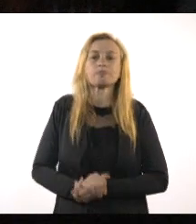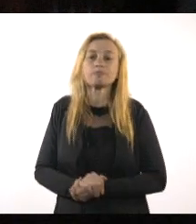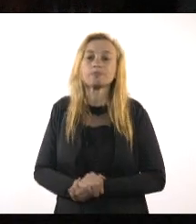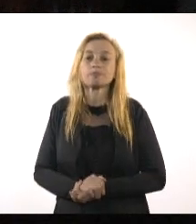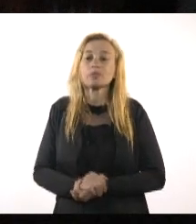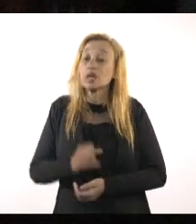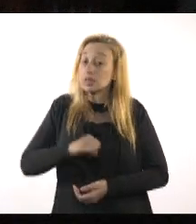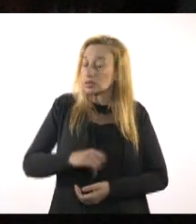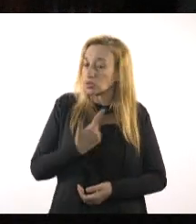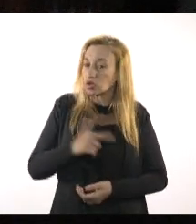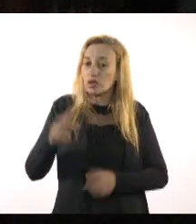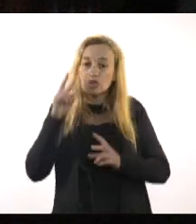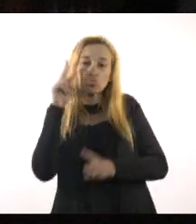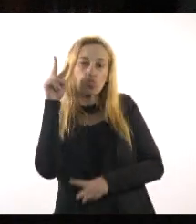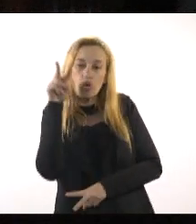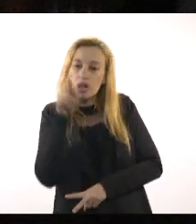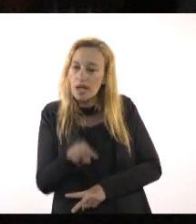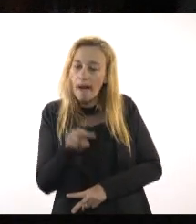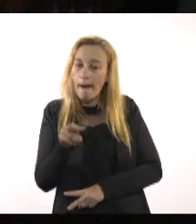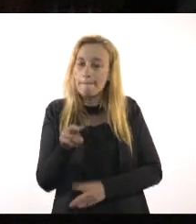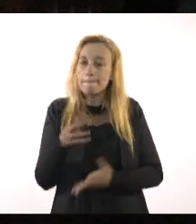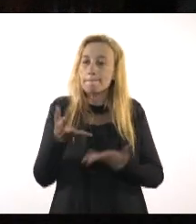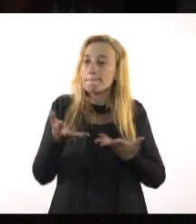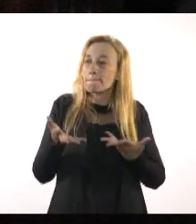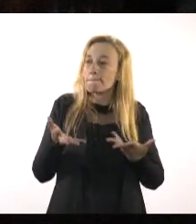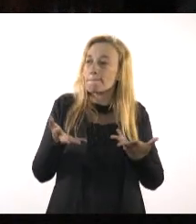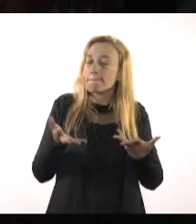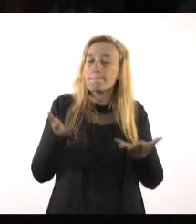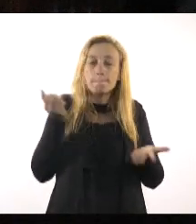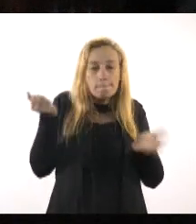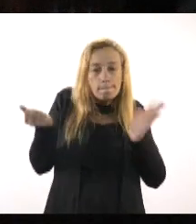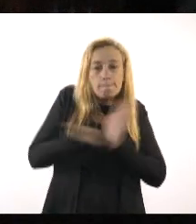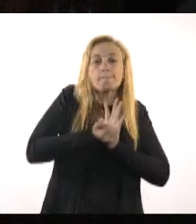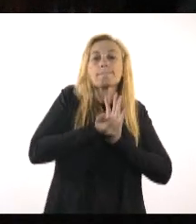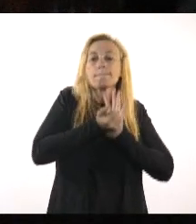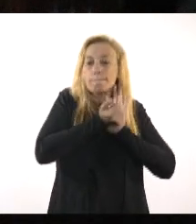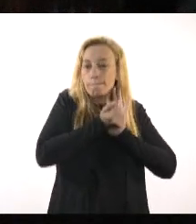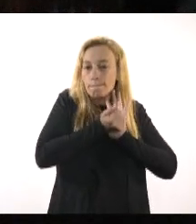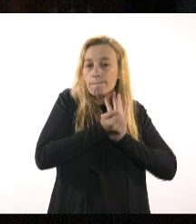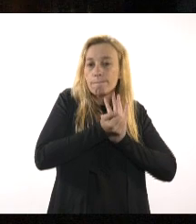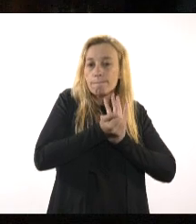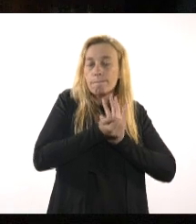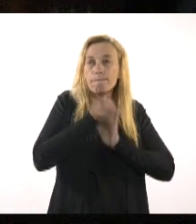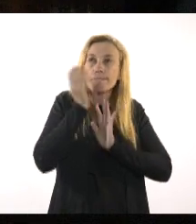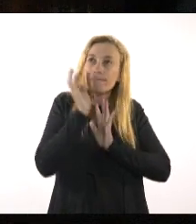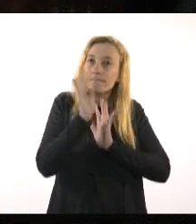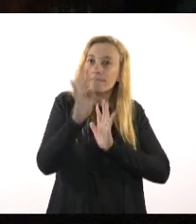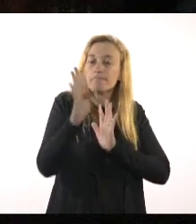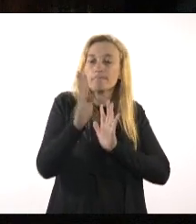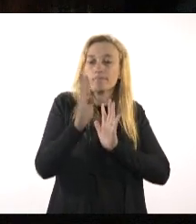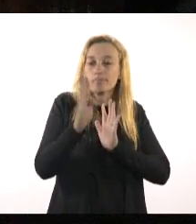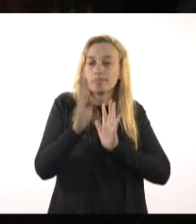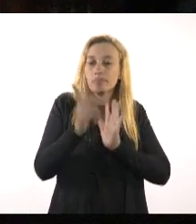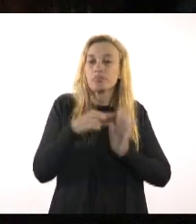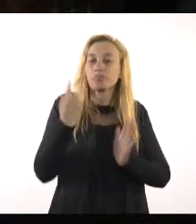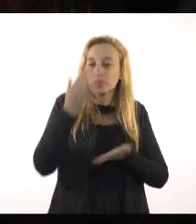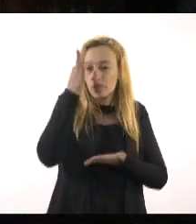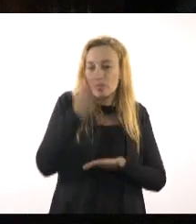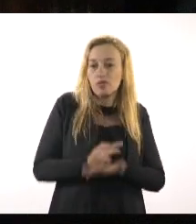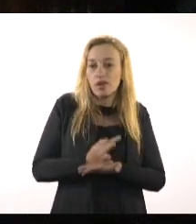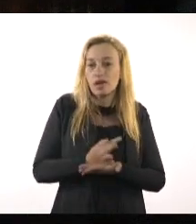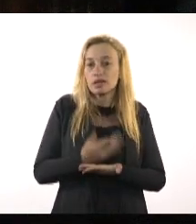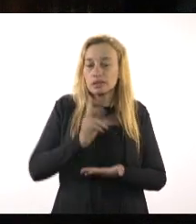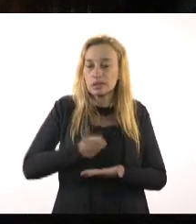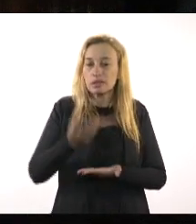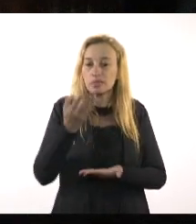não tivermos um olhar que já seja marcado pelo sonho, que na nossa fé a gente sempre